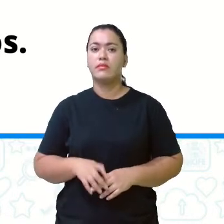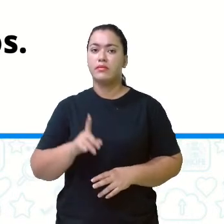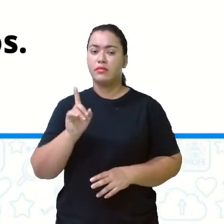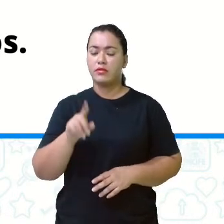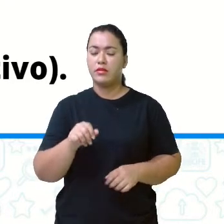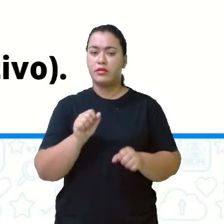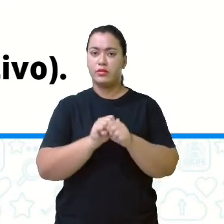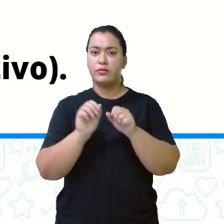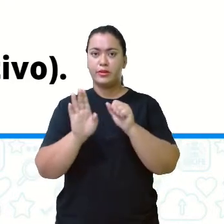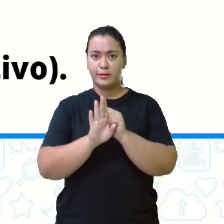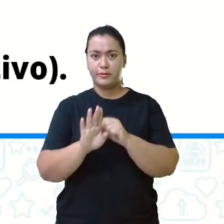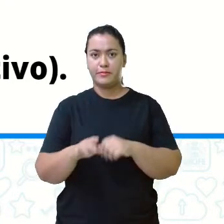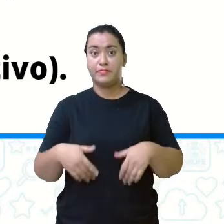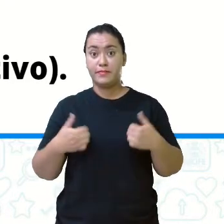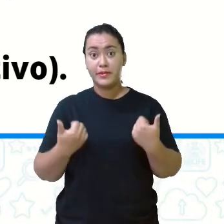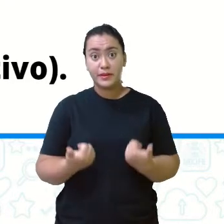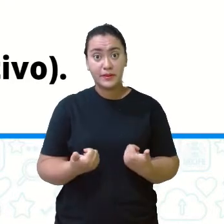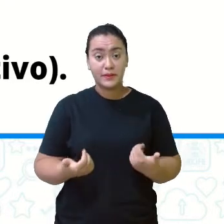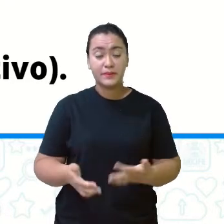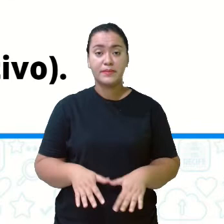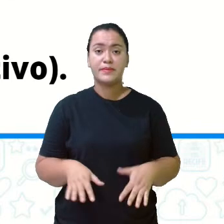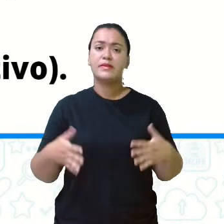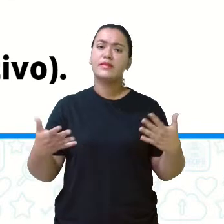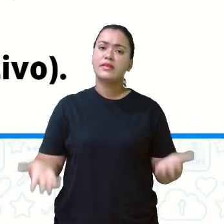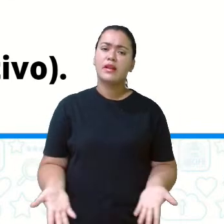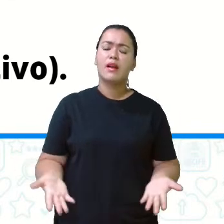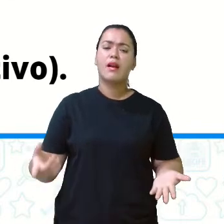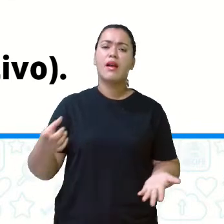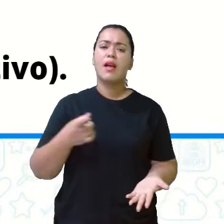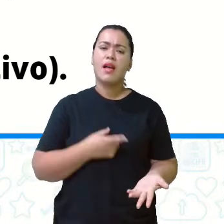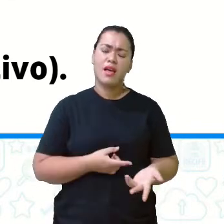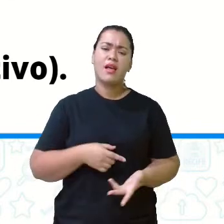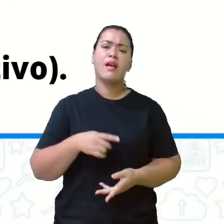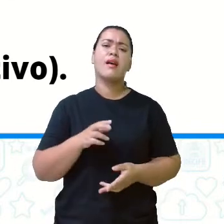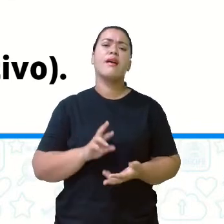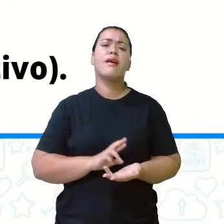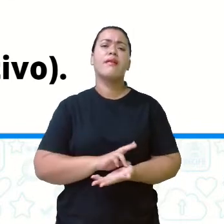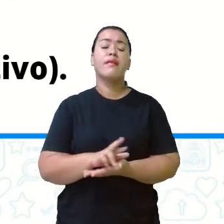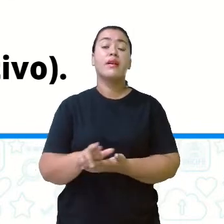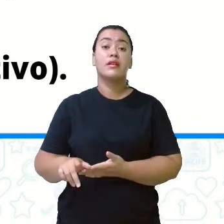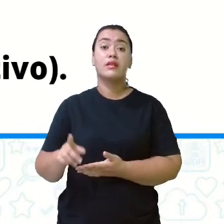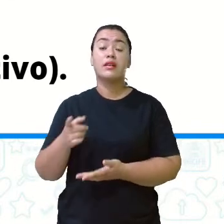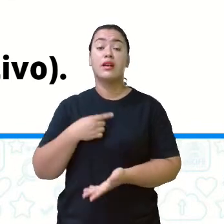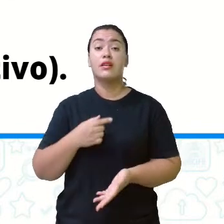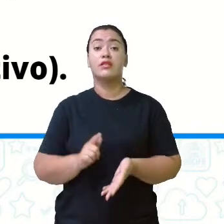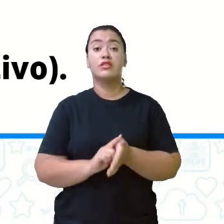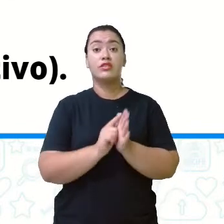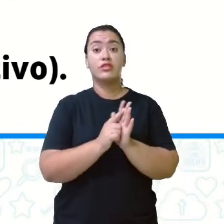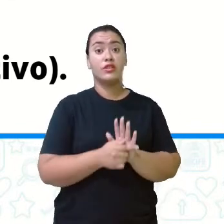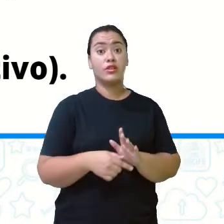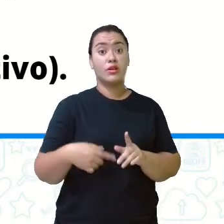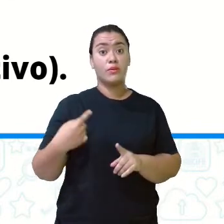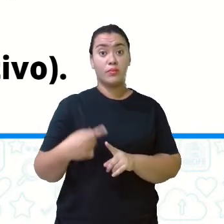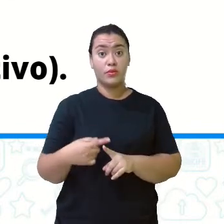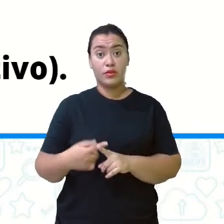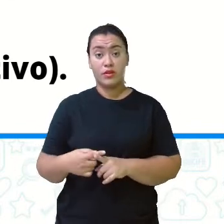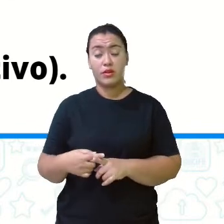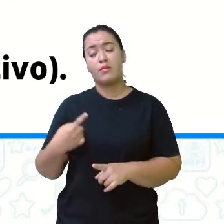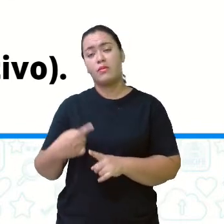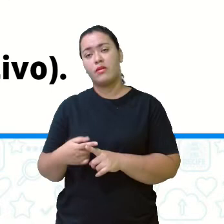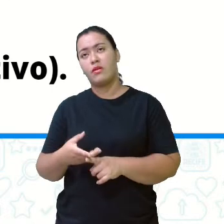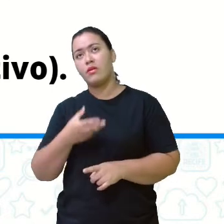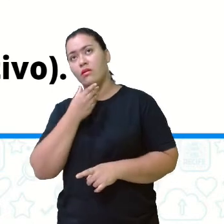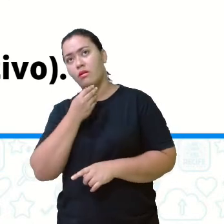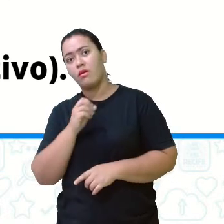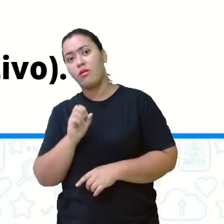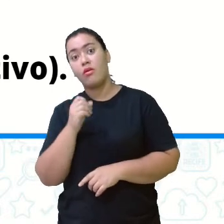um substantivo, tá? Então, eles são variáveis em gênero, por quê? Porque pode ser masculino